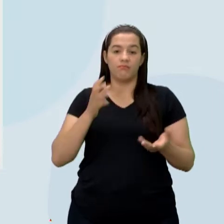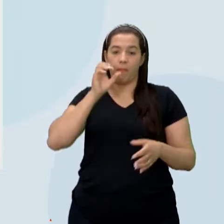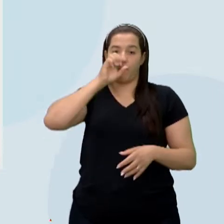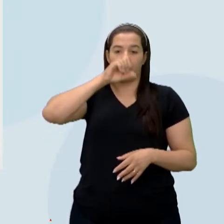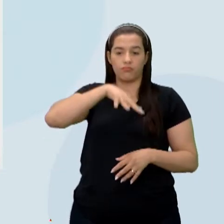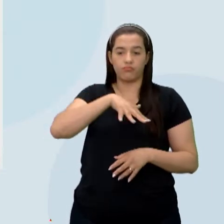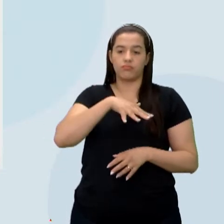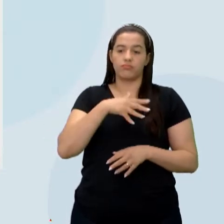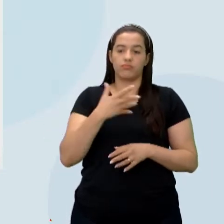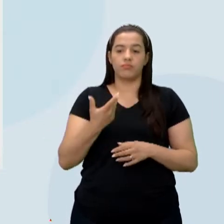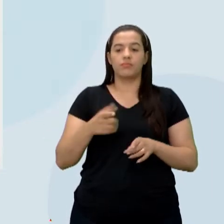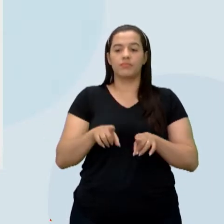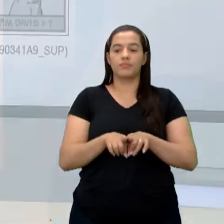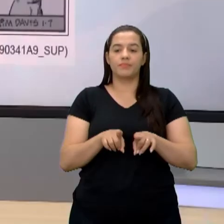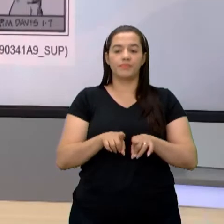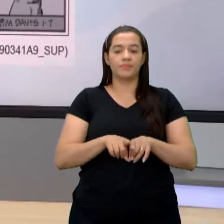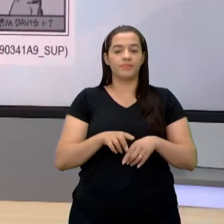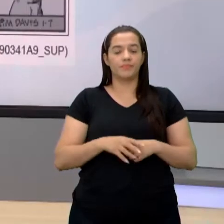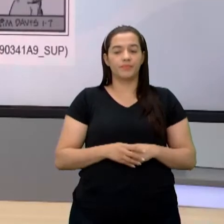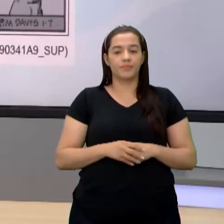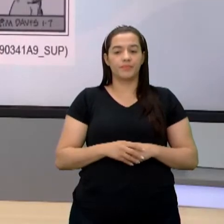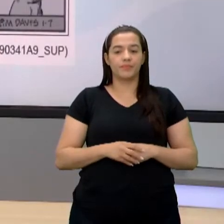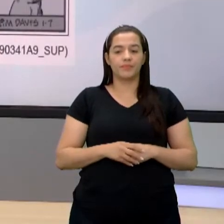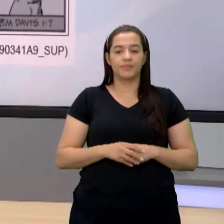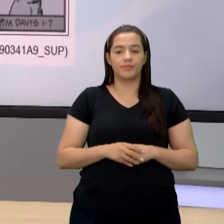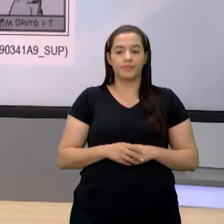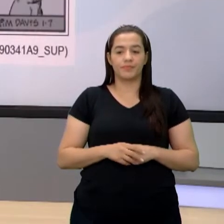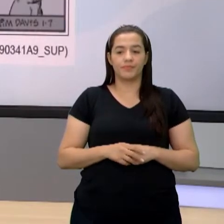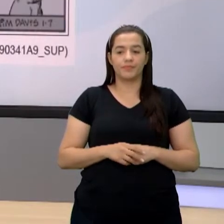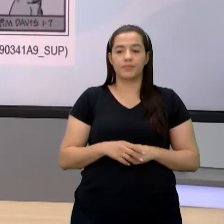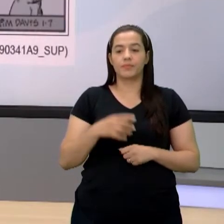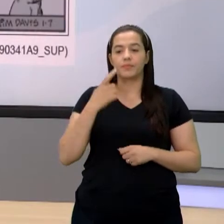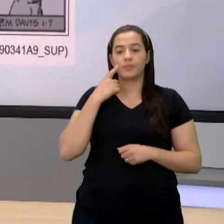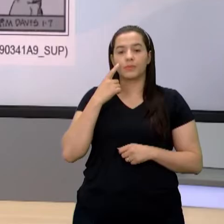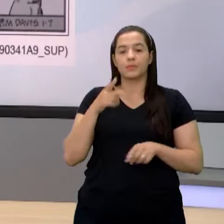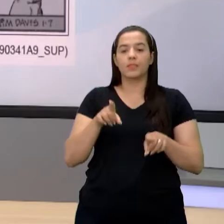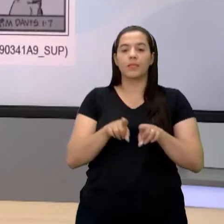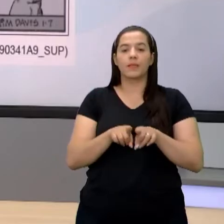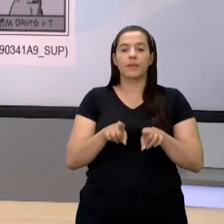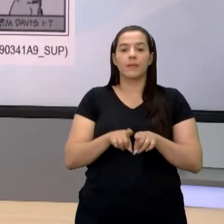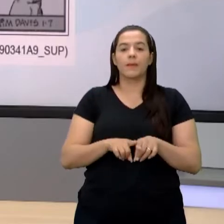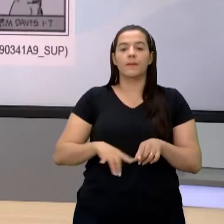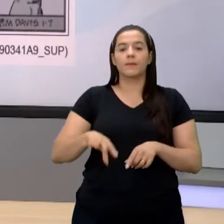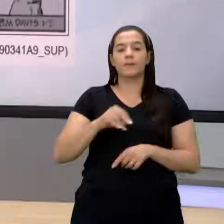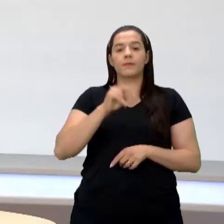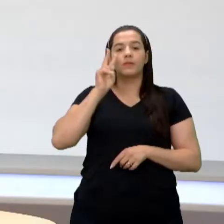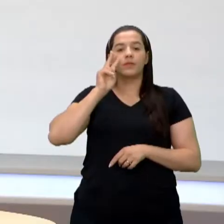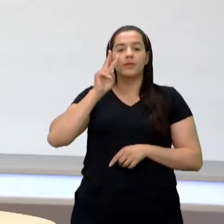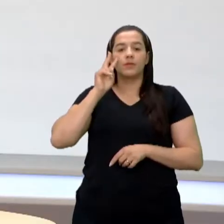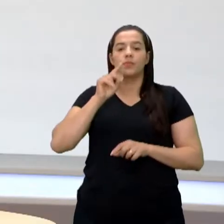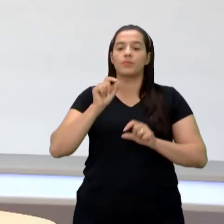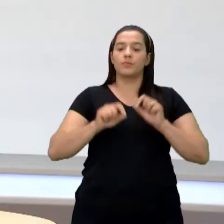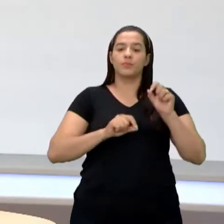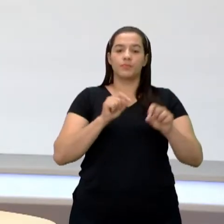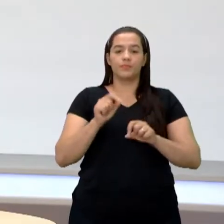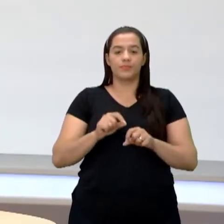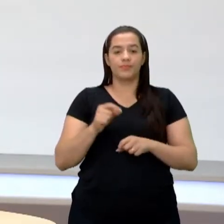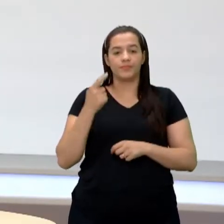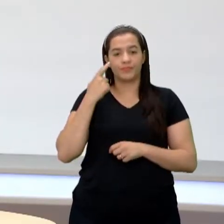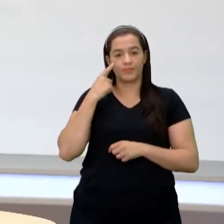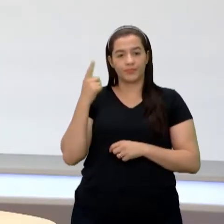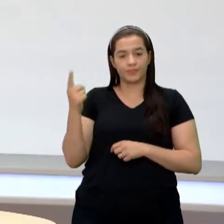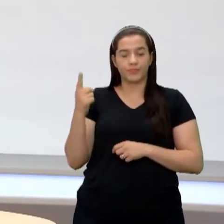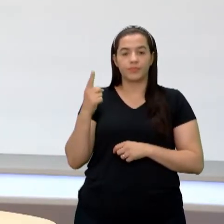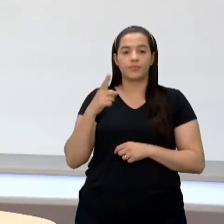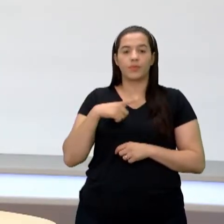bem ácido, digamos assim, né, Andreia? É. E lembrando, né, Elaine, que o